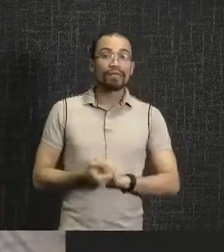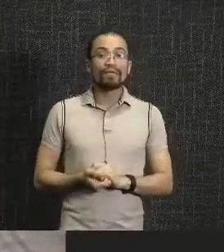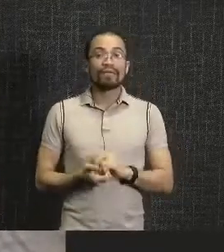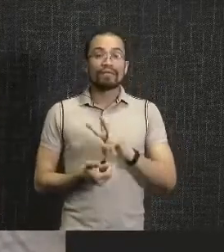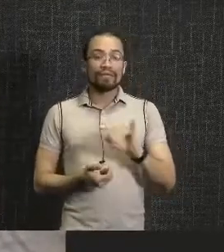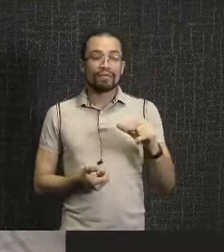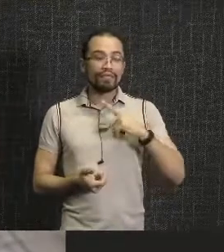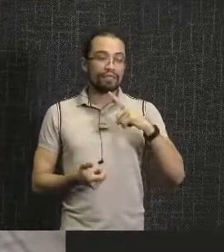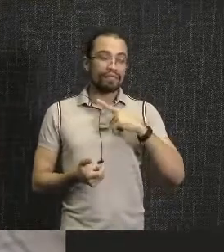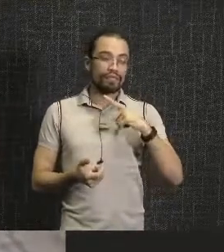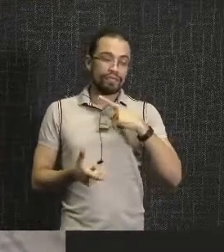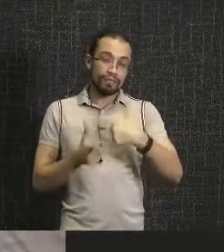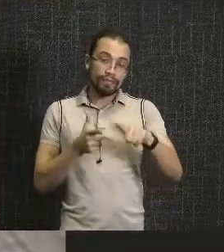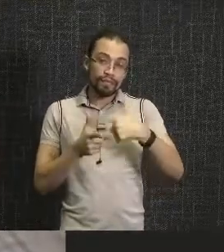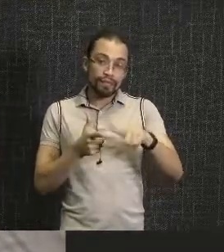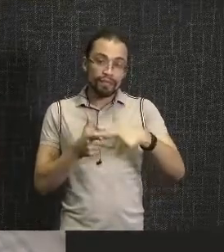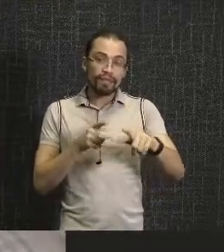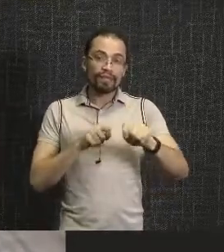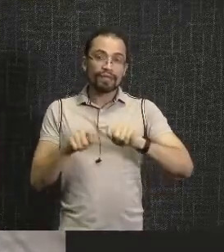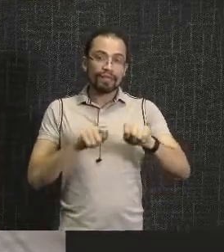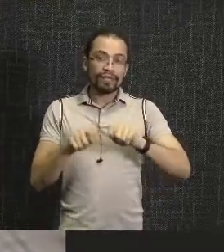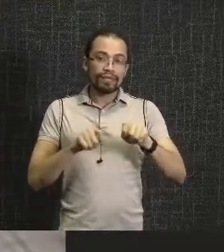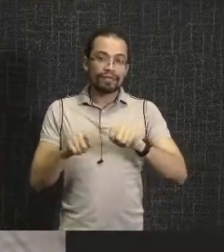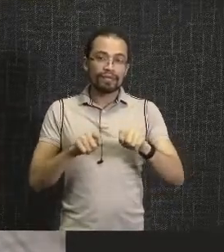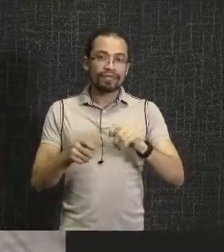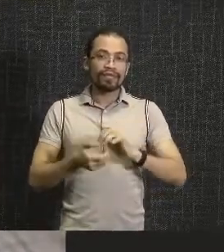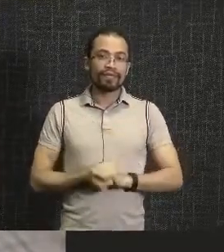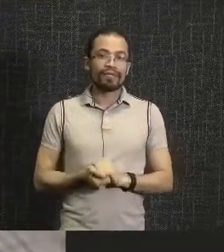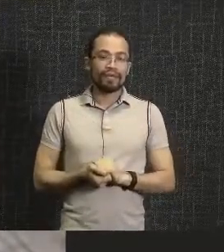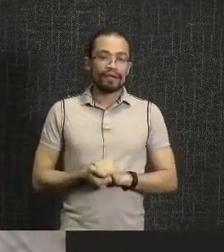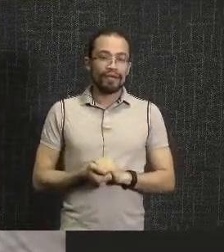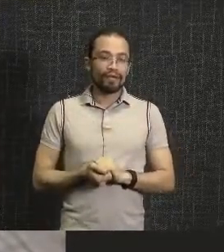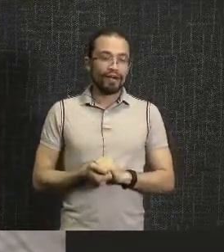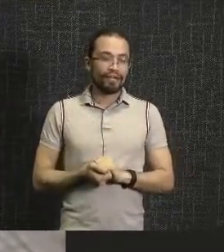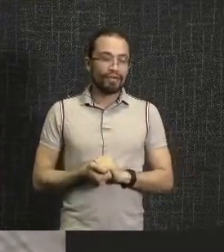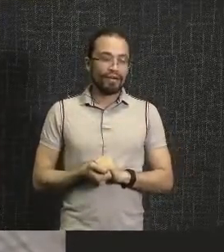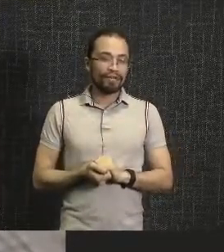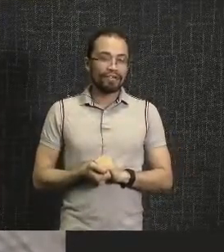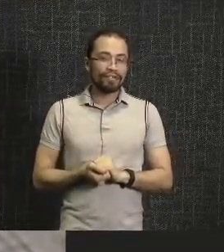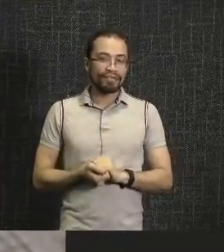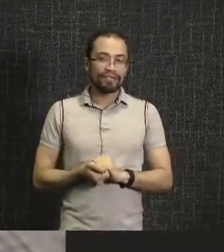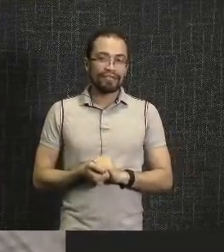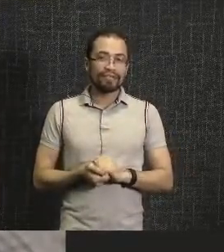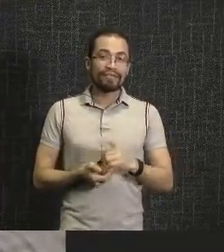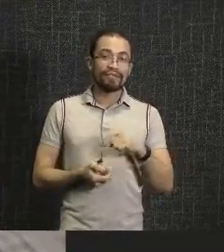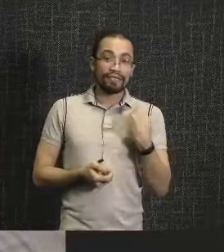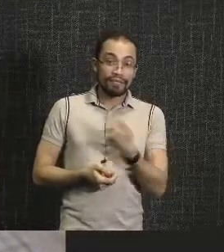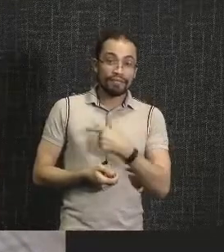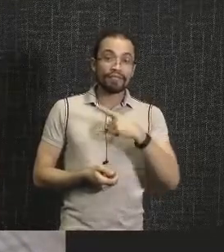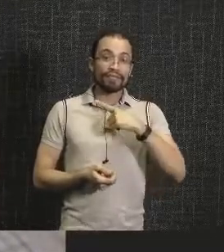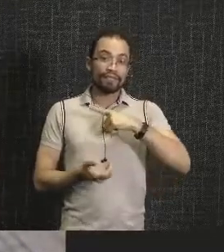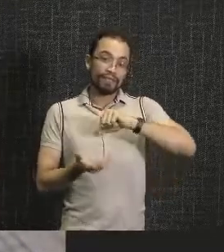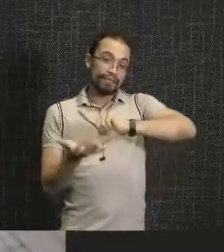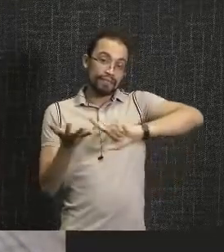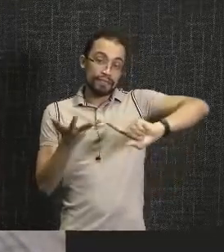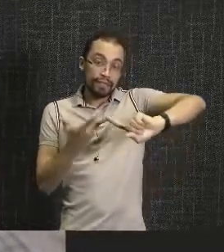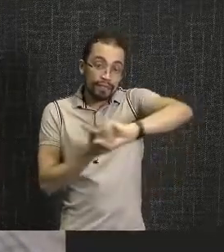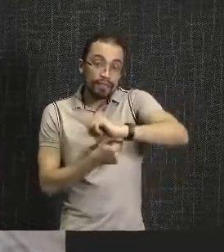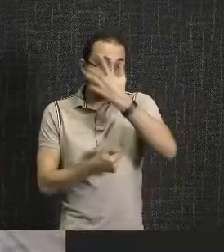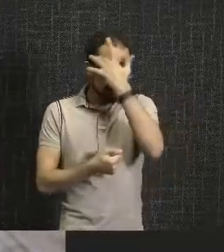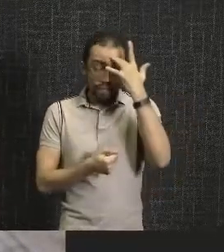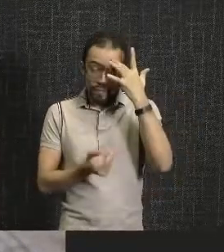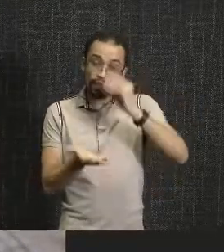gargalo na economia, tá? Então a gente tem espaço, a gente tem muita gente desempregada, você pode colocar